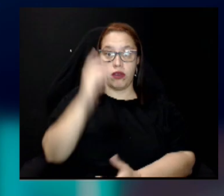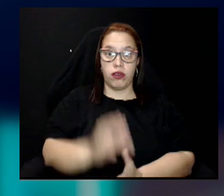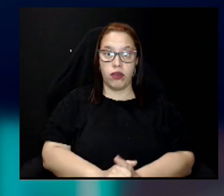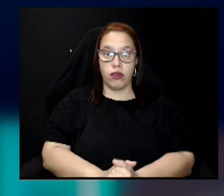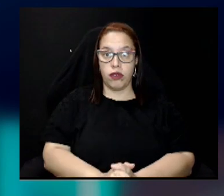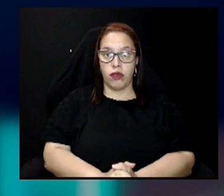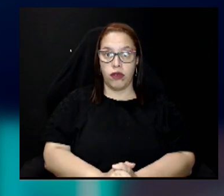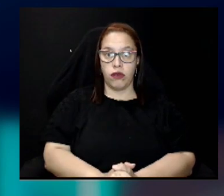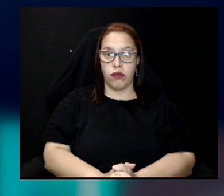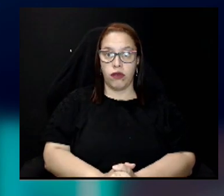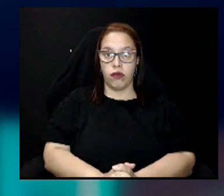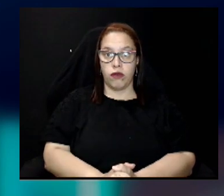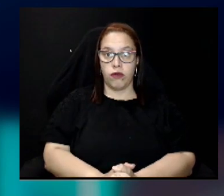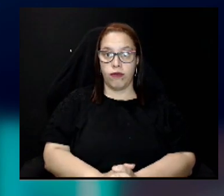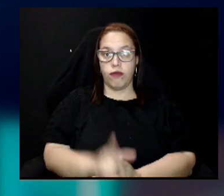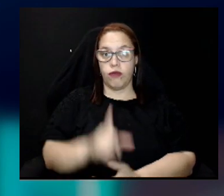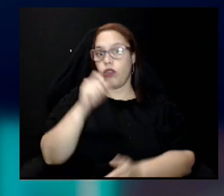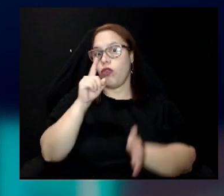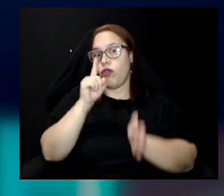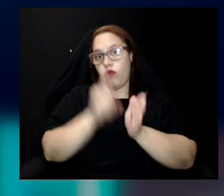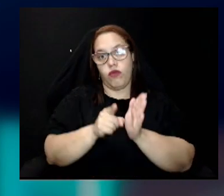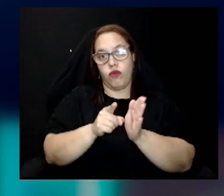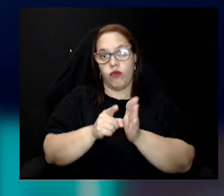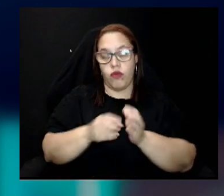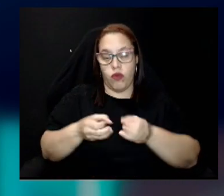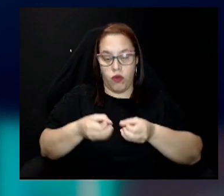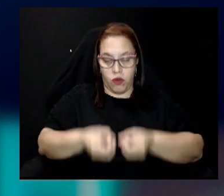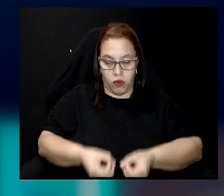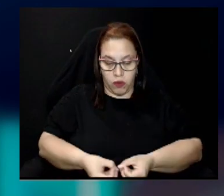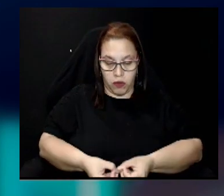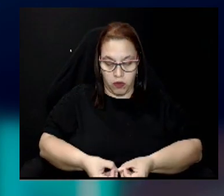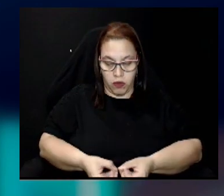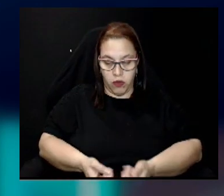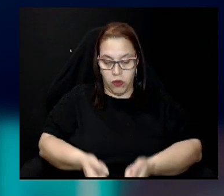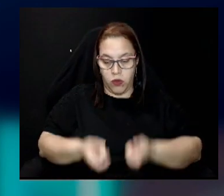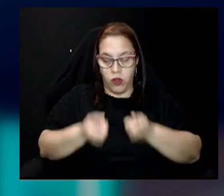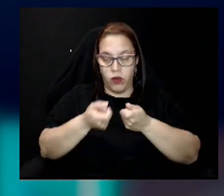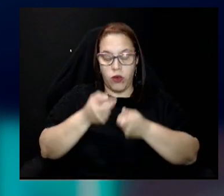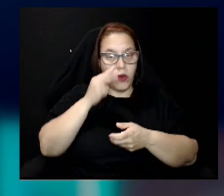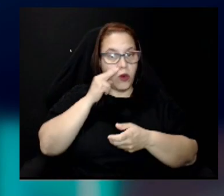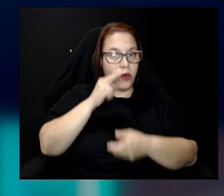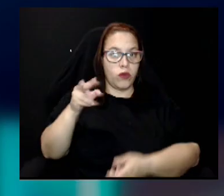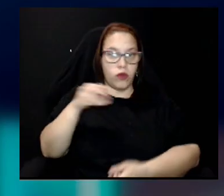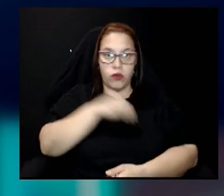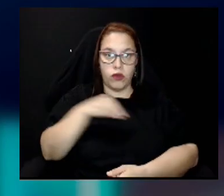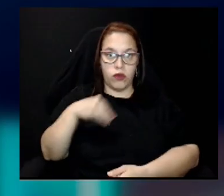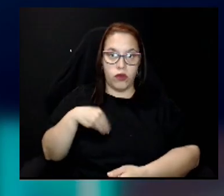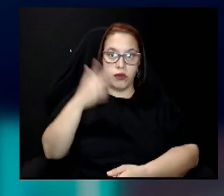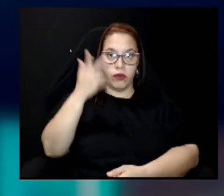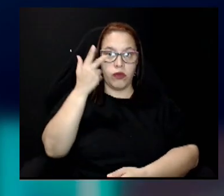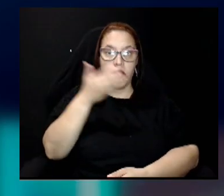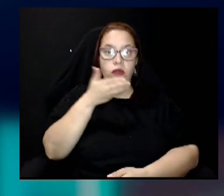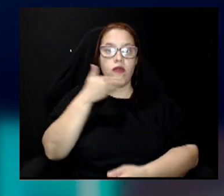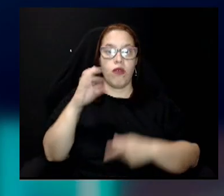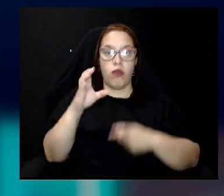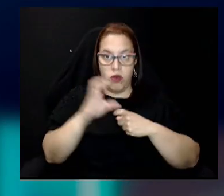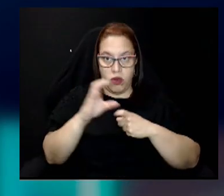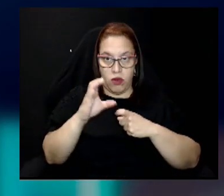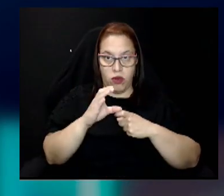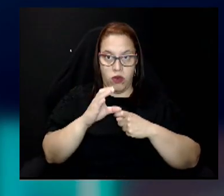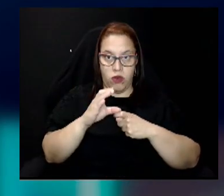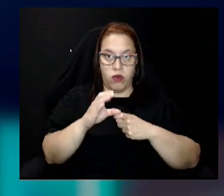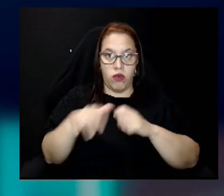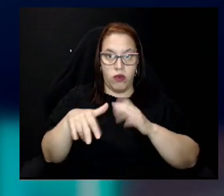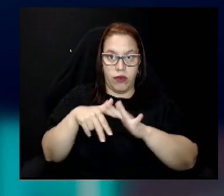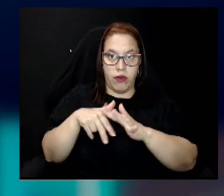não tira o diagnóstico de um câncer de ovário. A gente tem que ver o exame normal e também uma melhora clínica do paciente, tá?